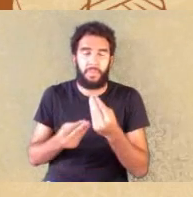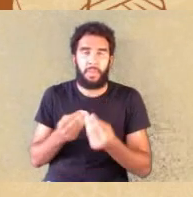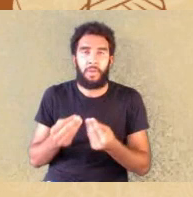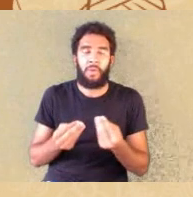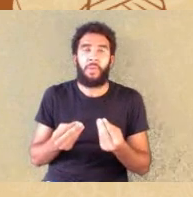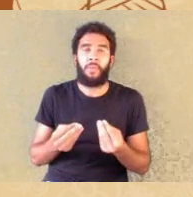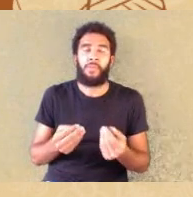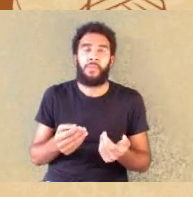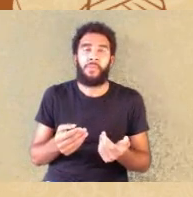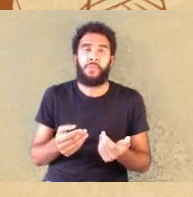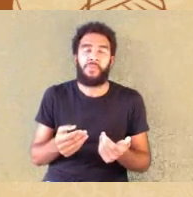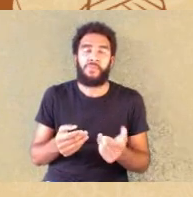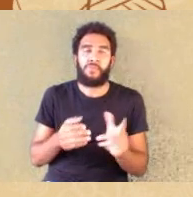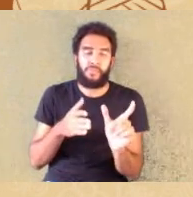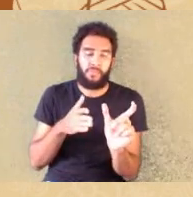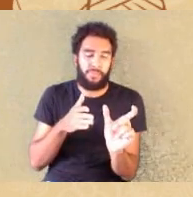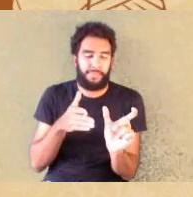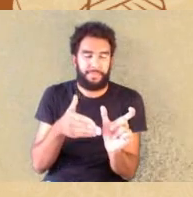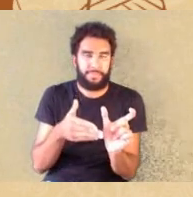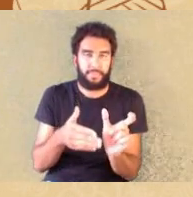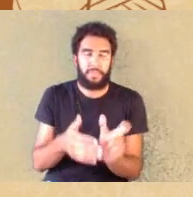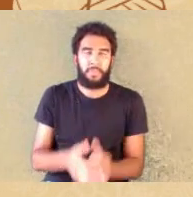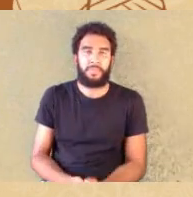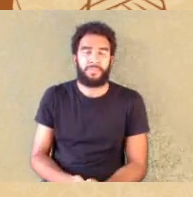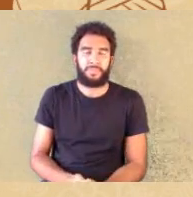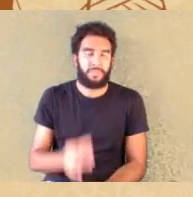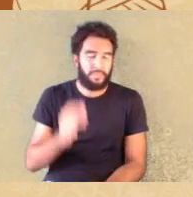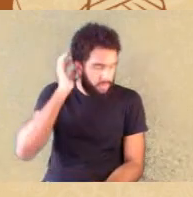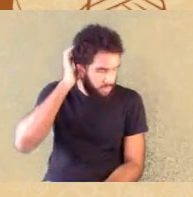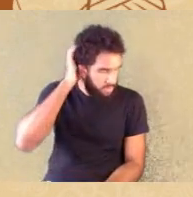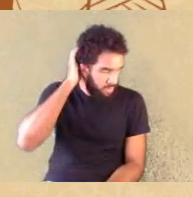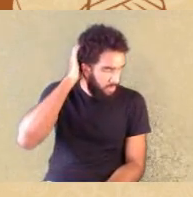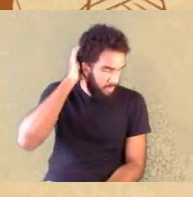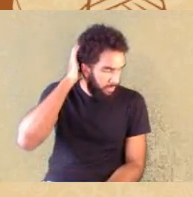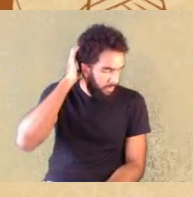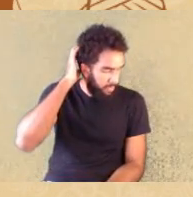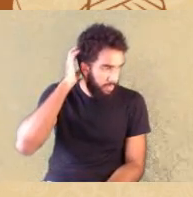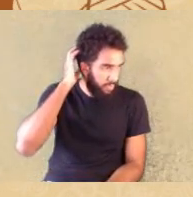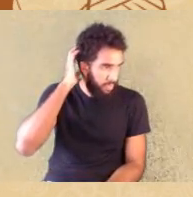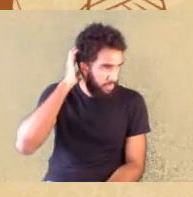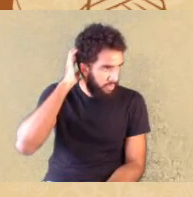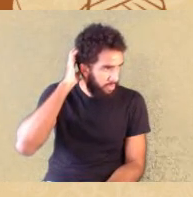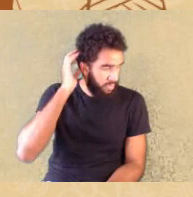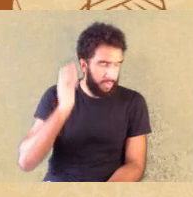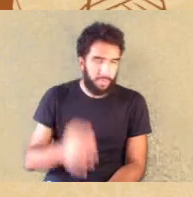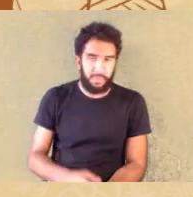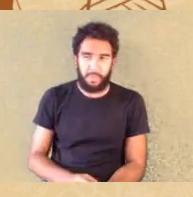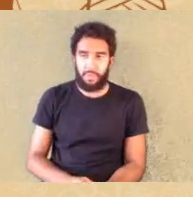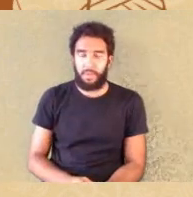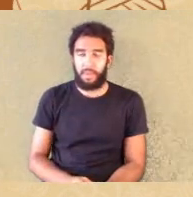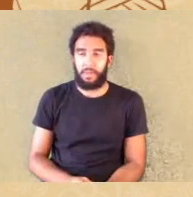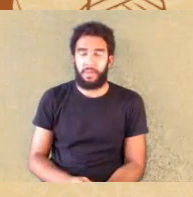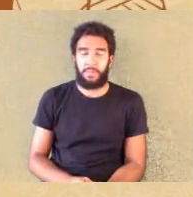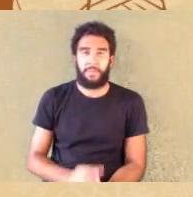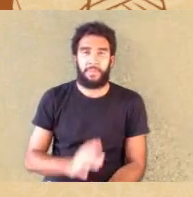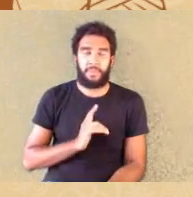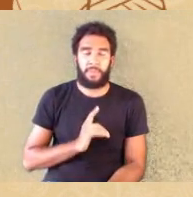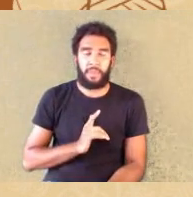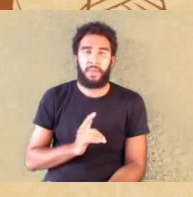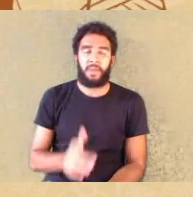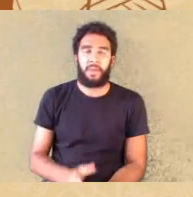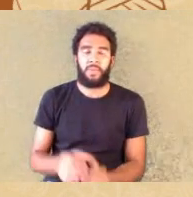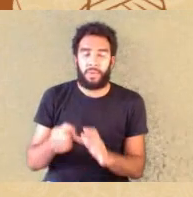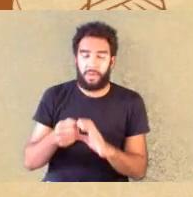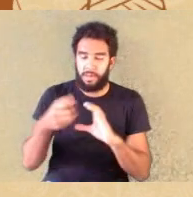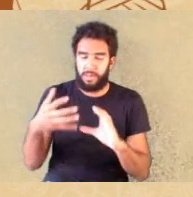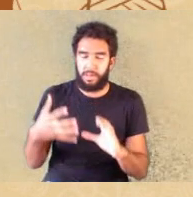somos corpos, carne, que há uma estética e que, quando se inferioriza, se desvaloriza essa estética. Também é